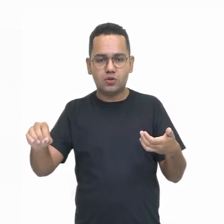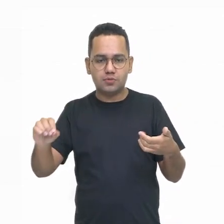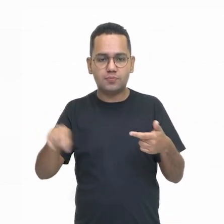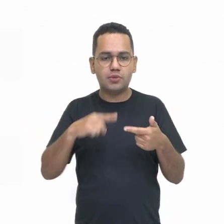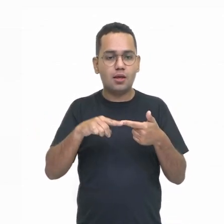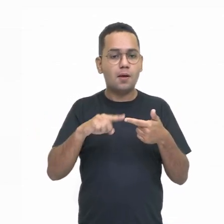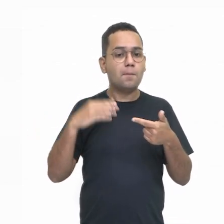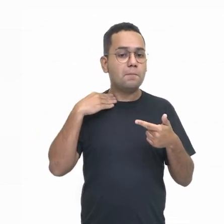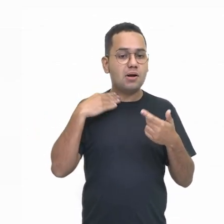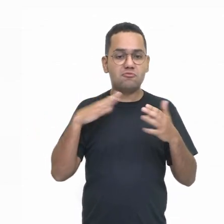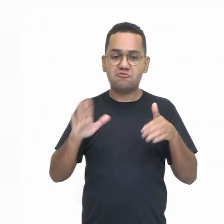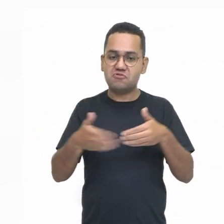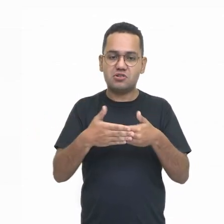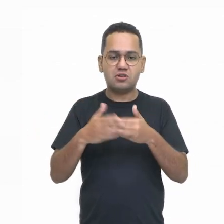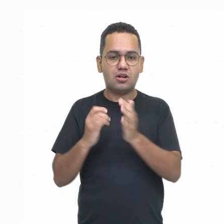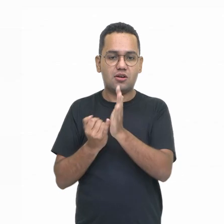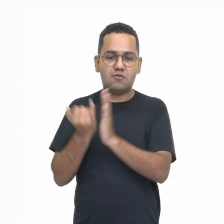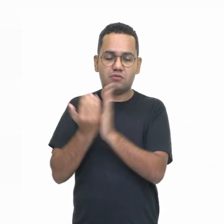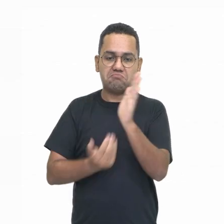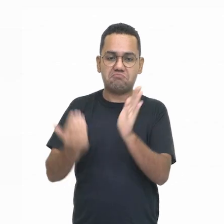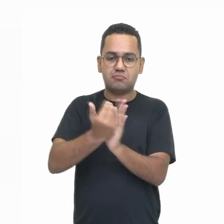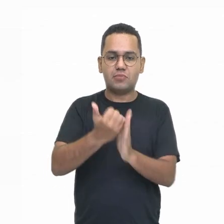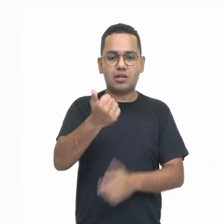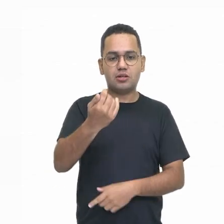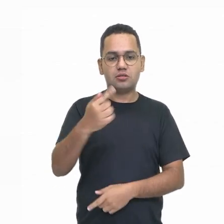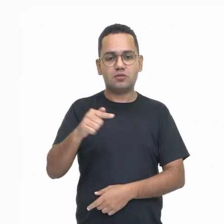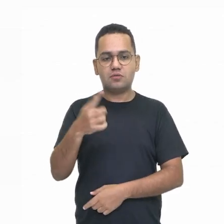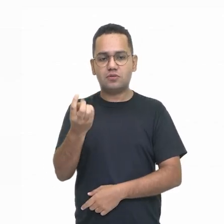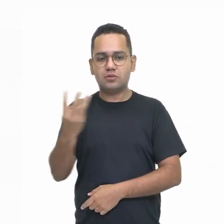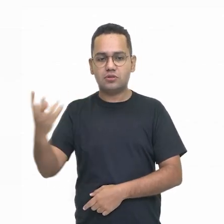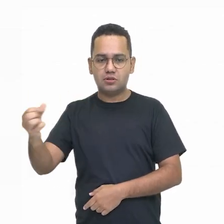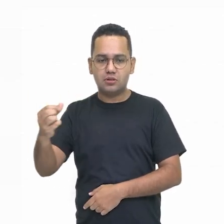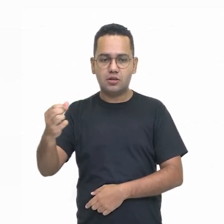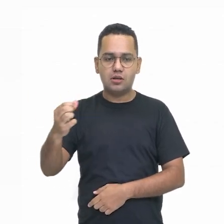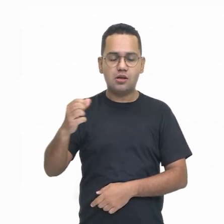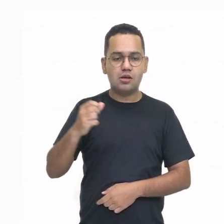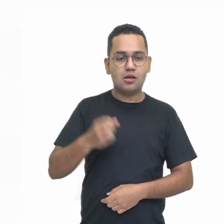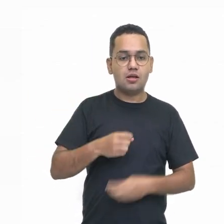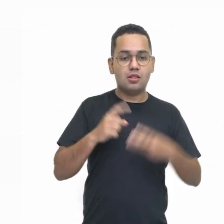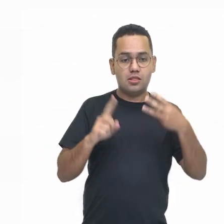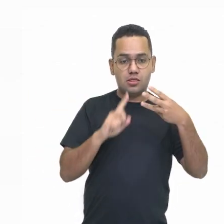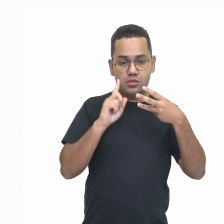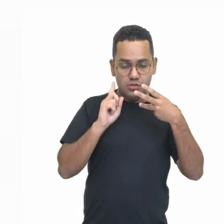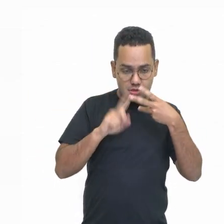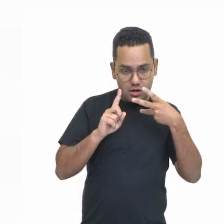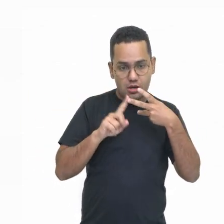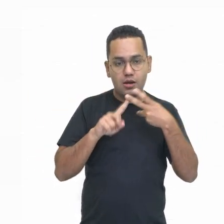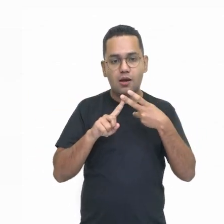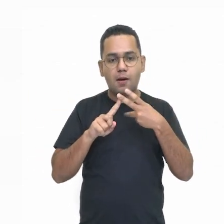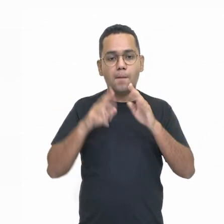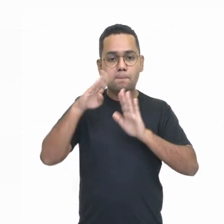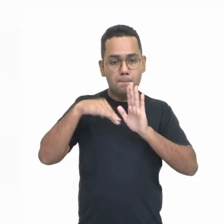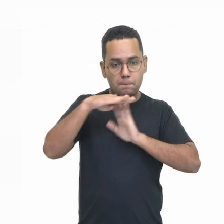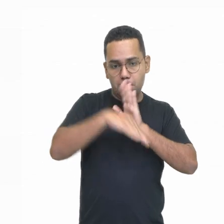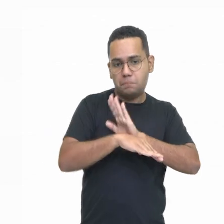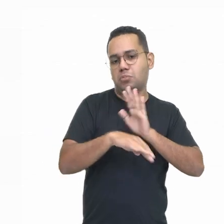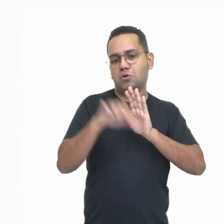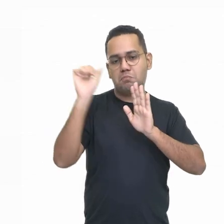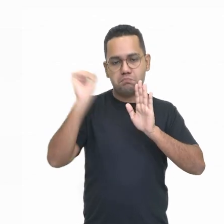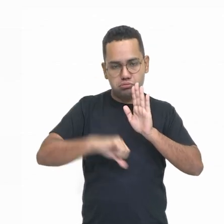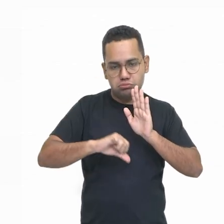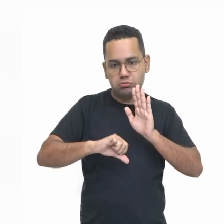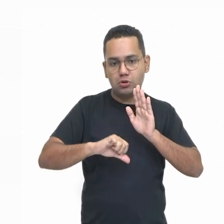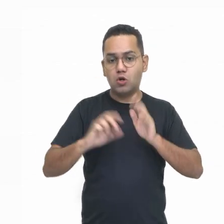14,36. Bolsa cai e dólar chega a 20 mil. Só na poupança